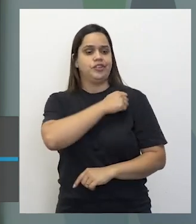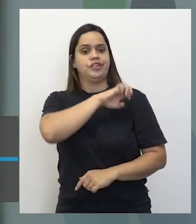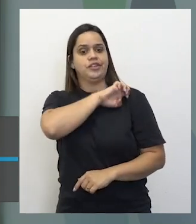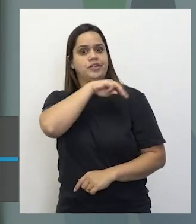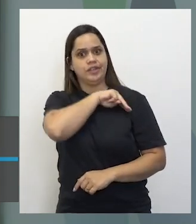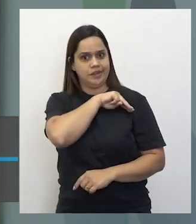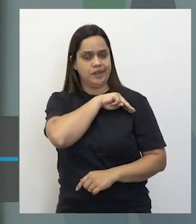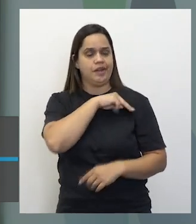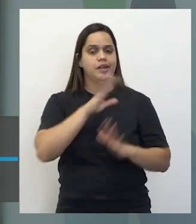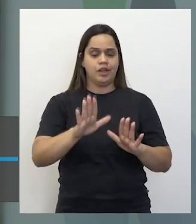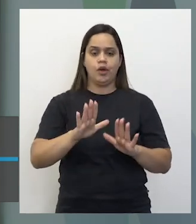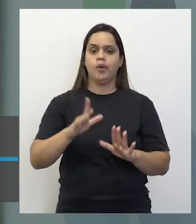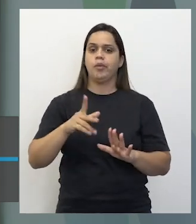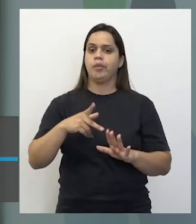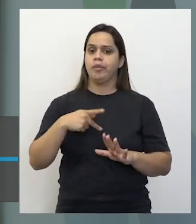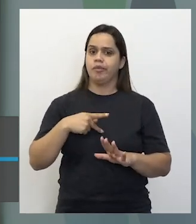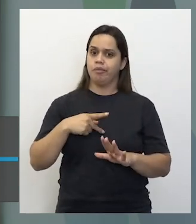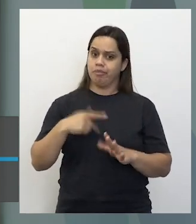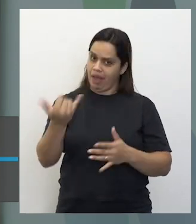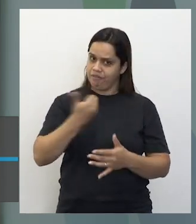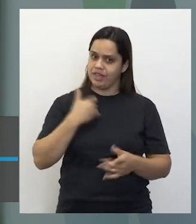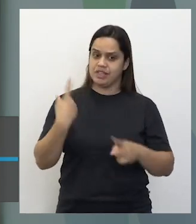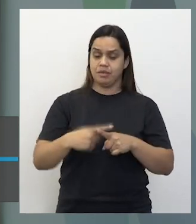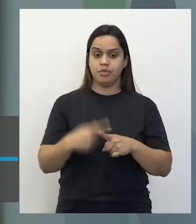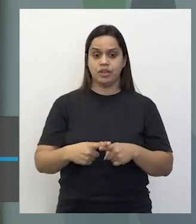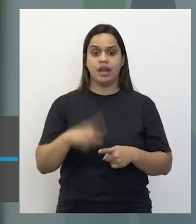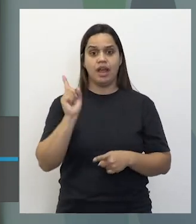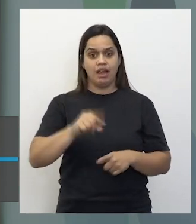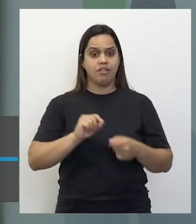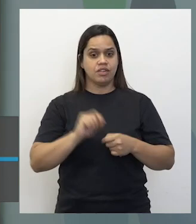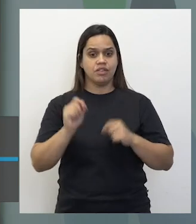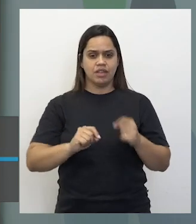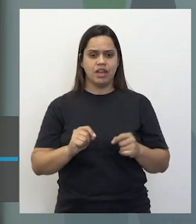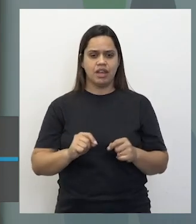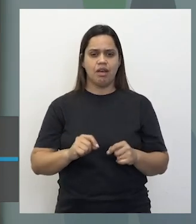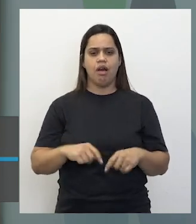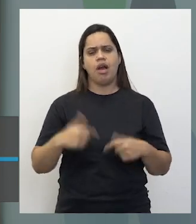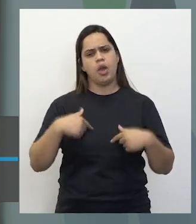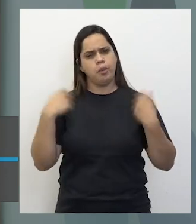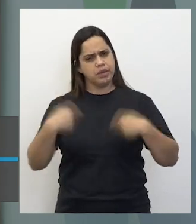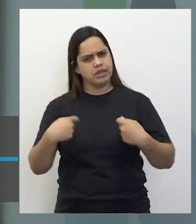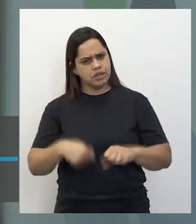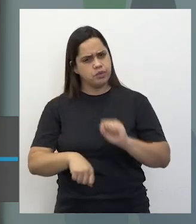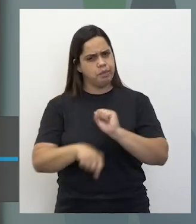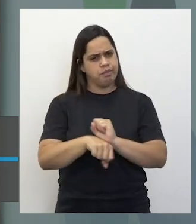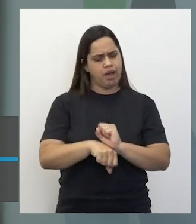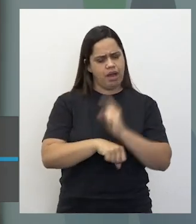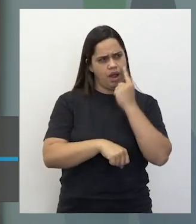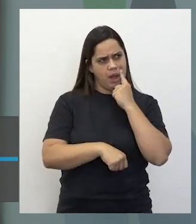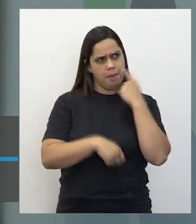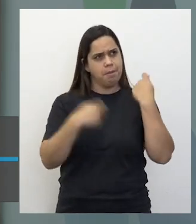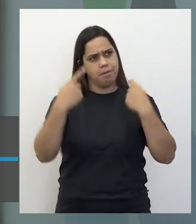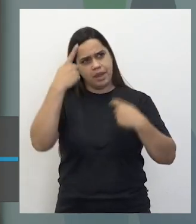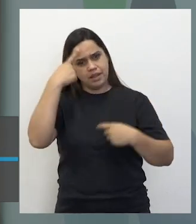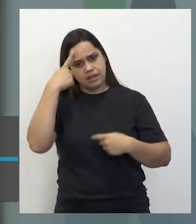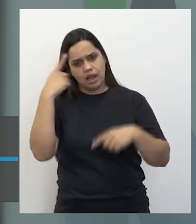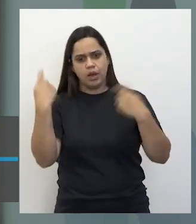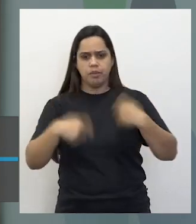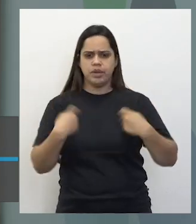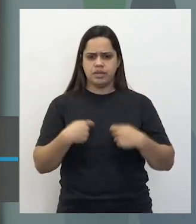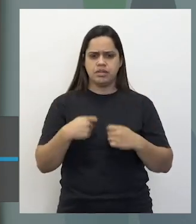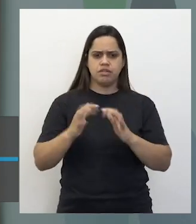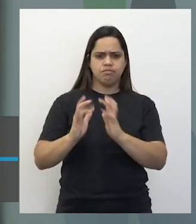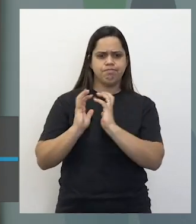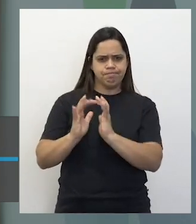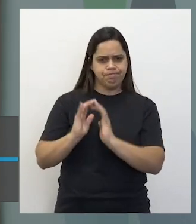sempre tentando me corrigir. Mas trazer isso para o contexto. Eu preciso parar, eu preciso pensar, eu preciso